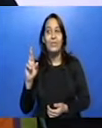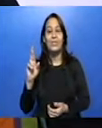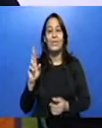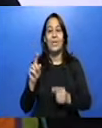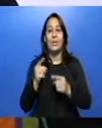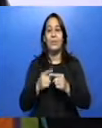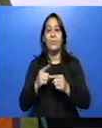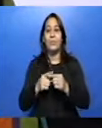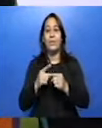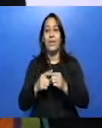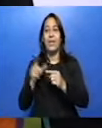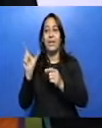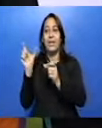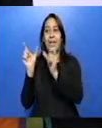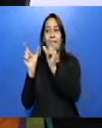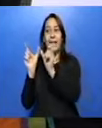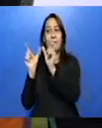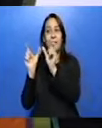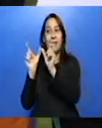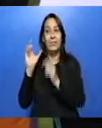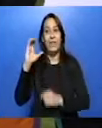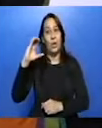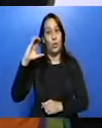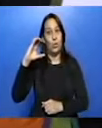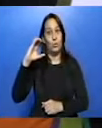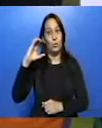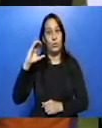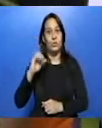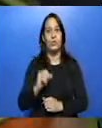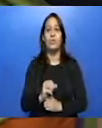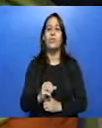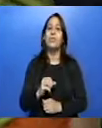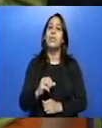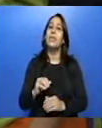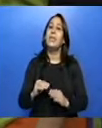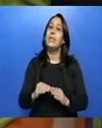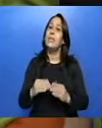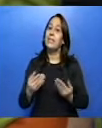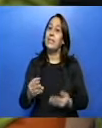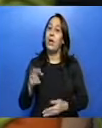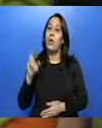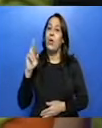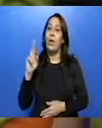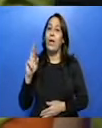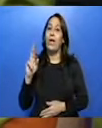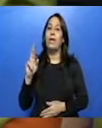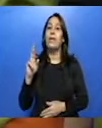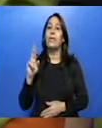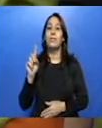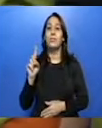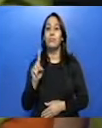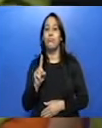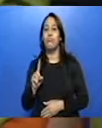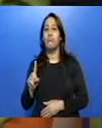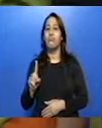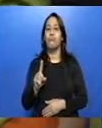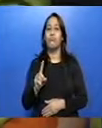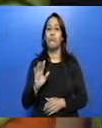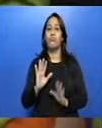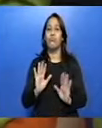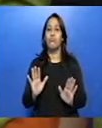que vem antes é uma consoante. Então é um R só. Genro.